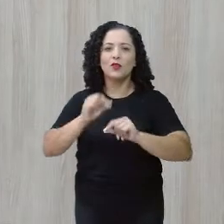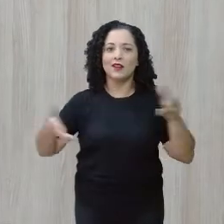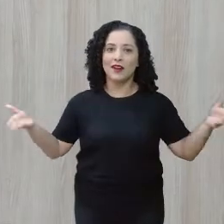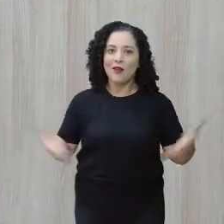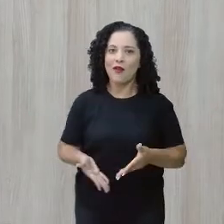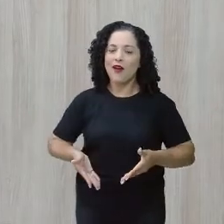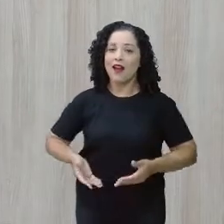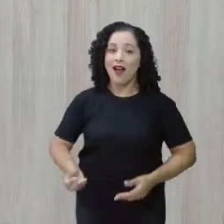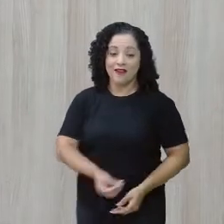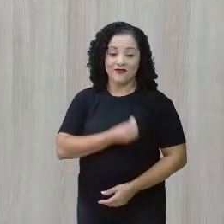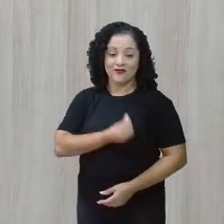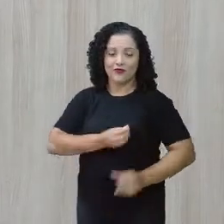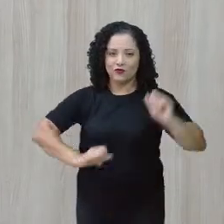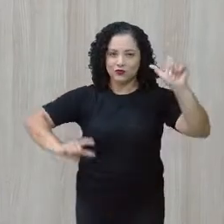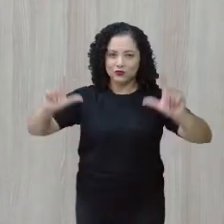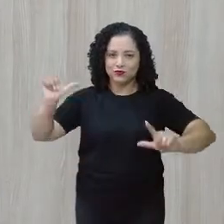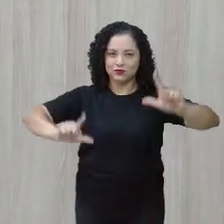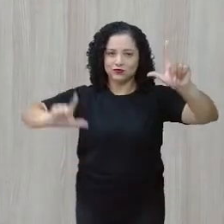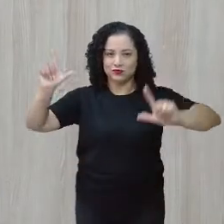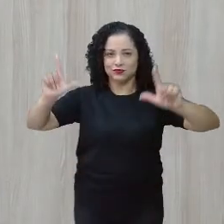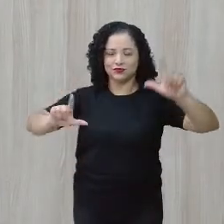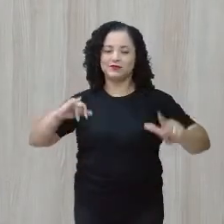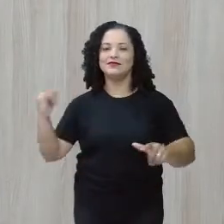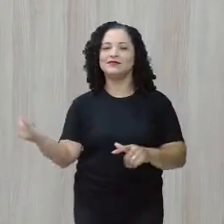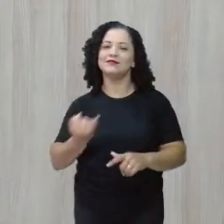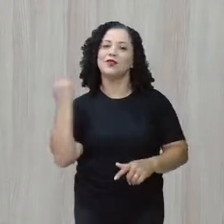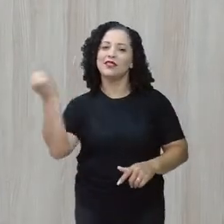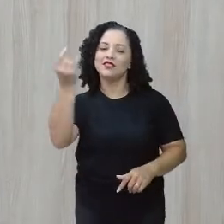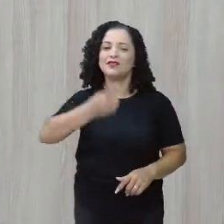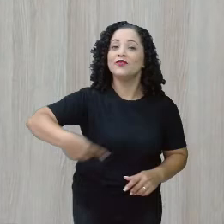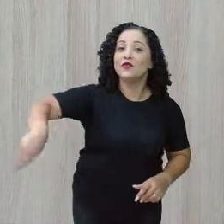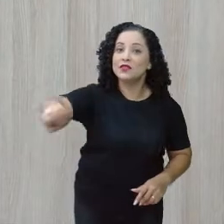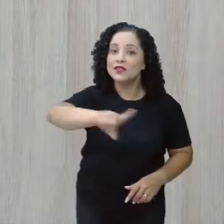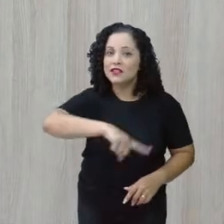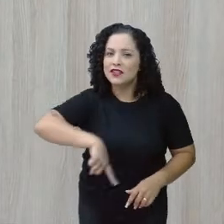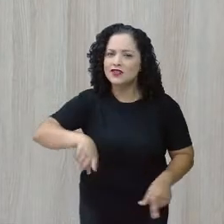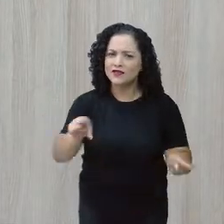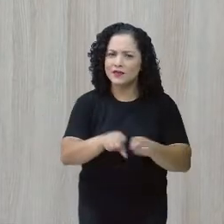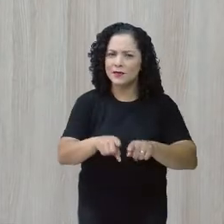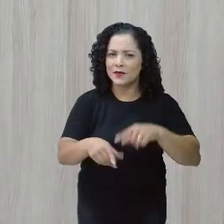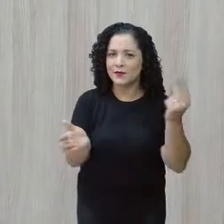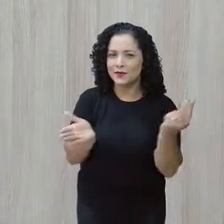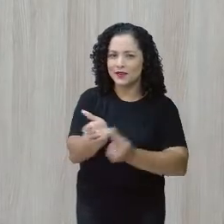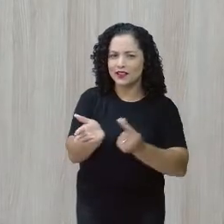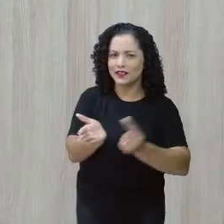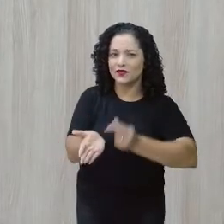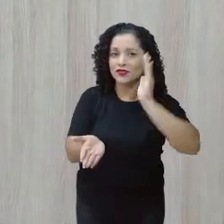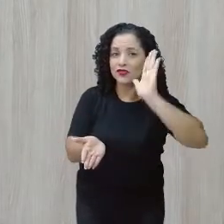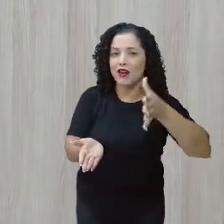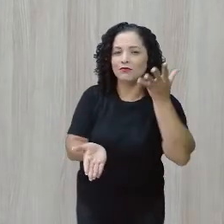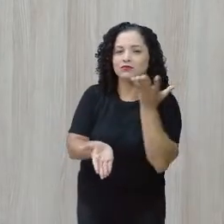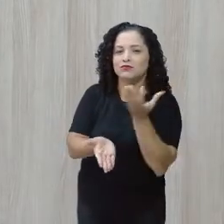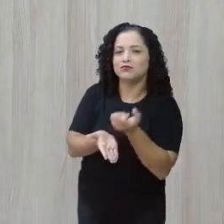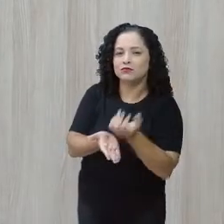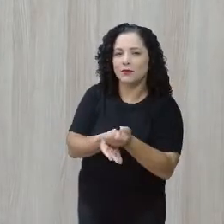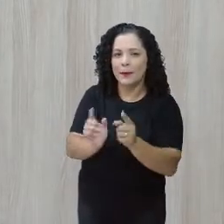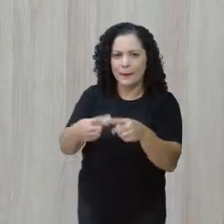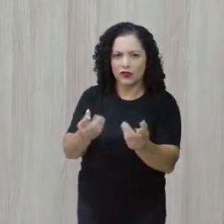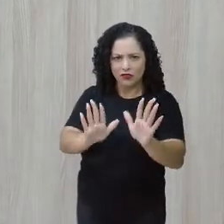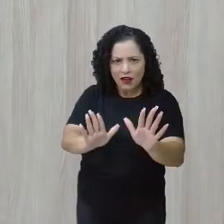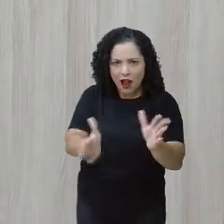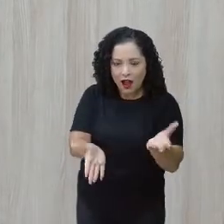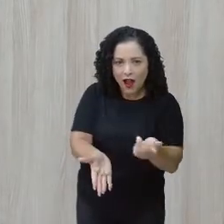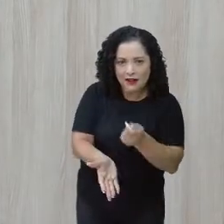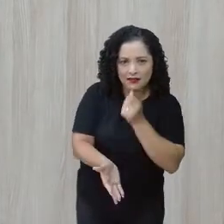vivo, gente. É muito importante que vocês, né, estejam aí com o aplicativo. Quem não baixou o aplicativo vai